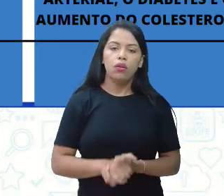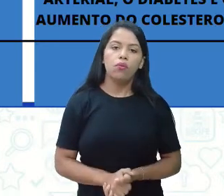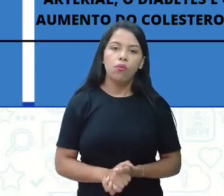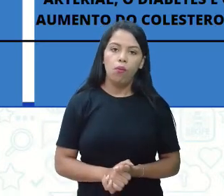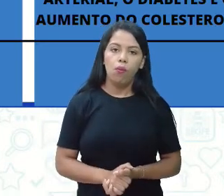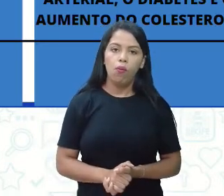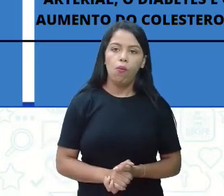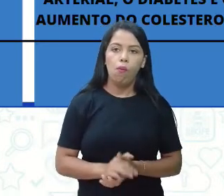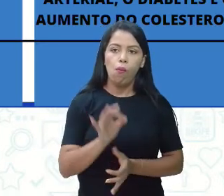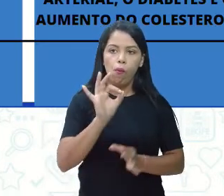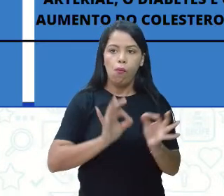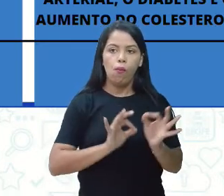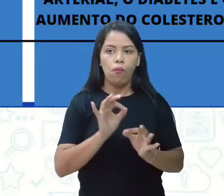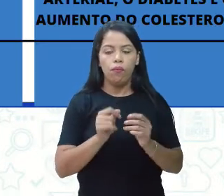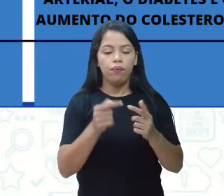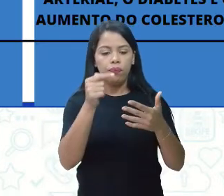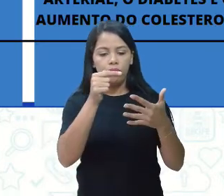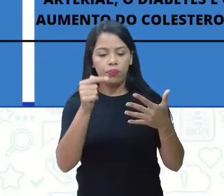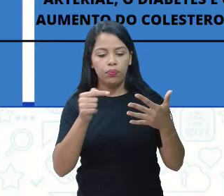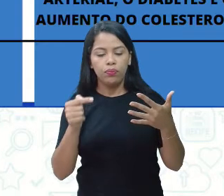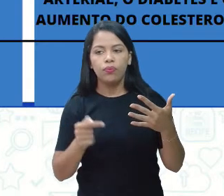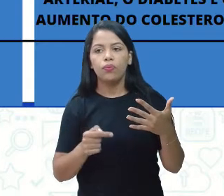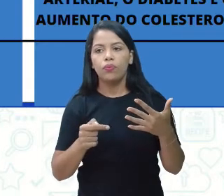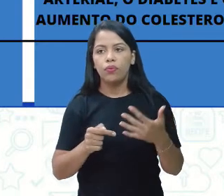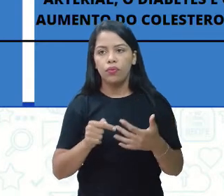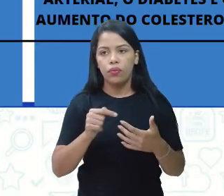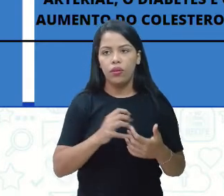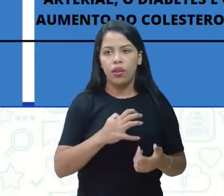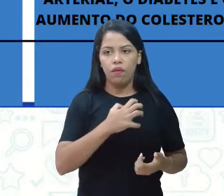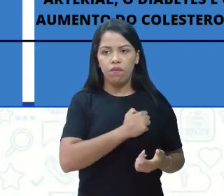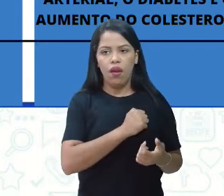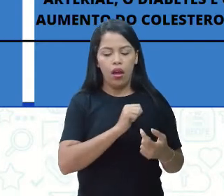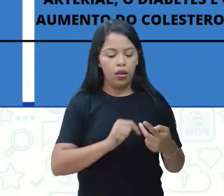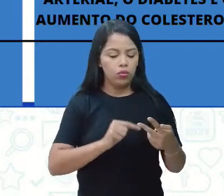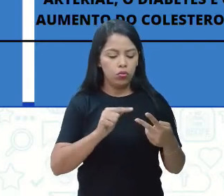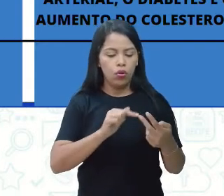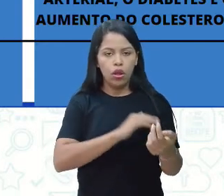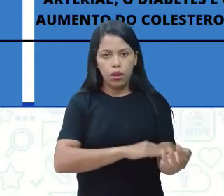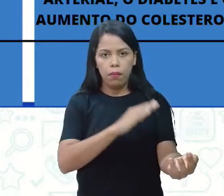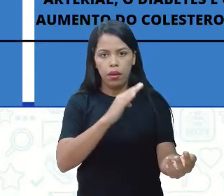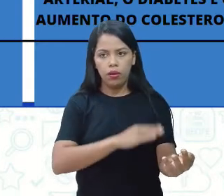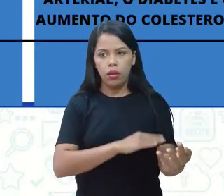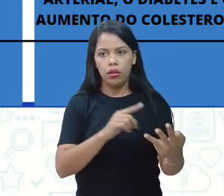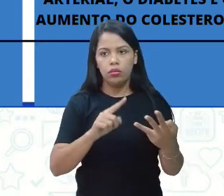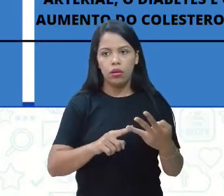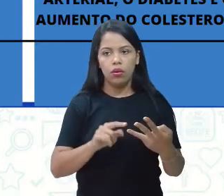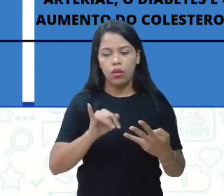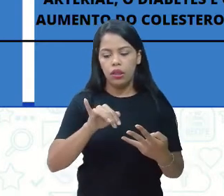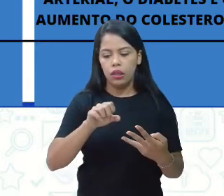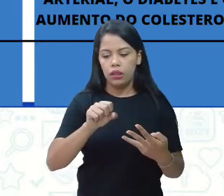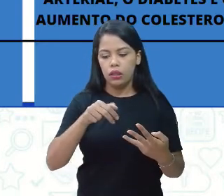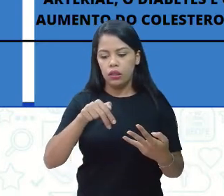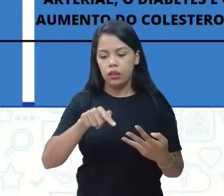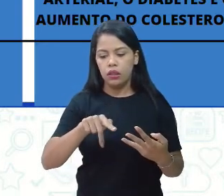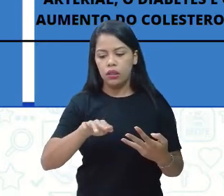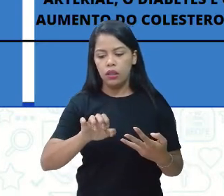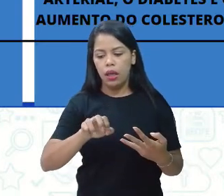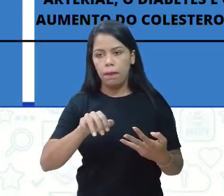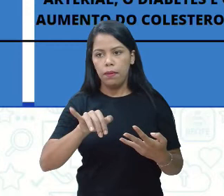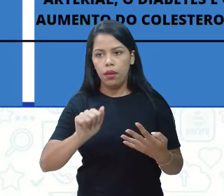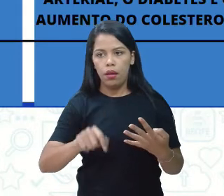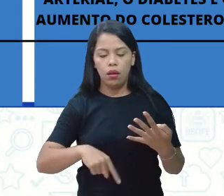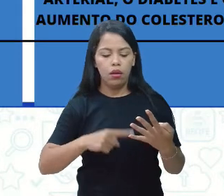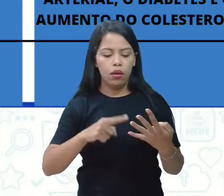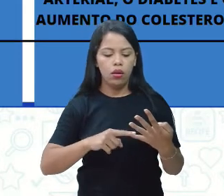aí infarto, hipertensão, isquemia e sopro. Esse sopro é o sopro no coração. Vocês vão dizer quais são os fatores de risco.